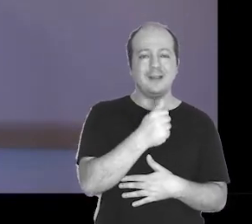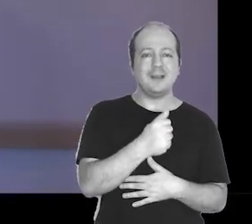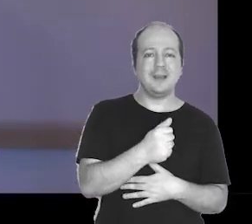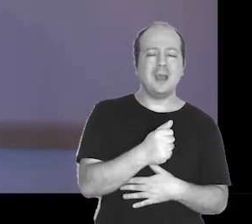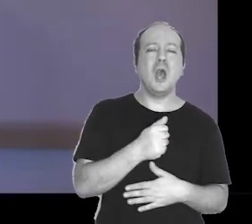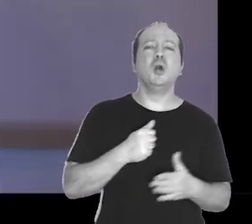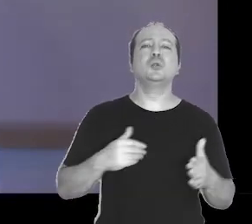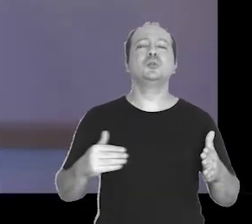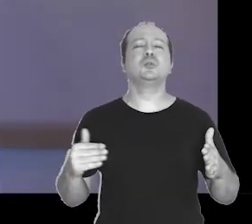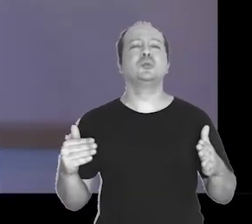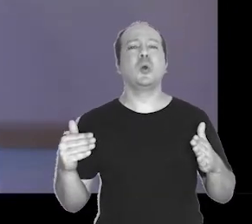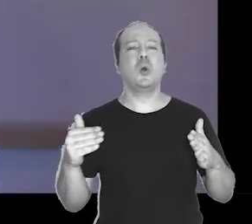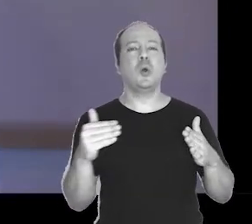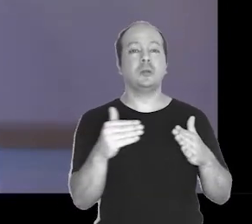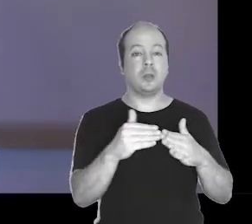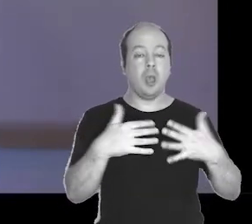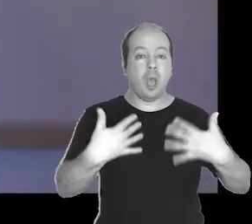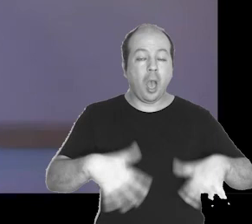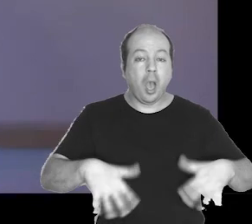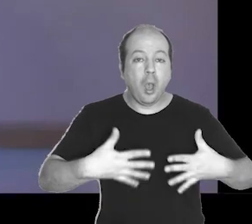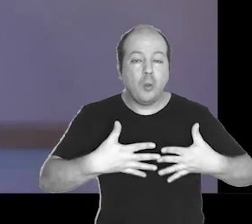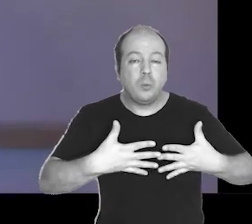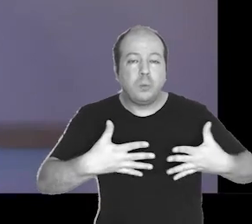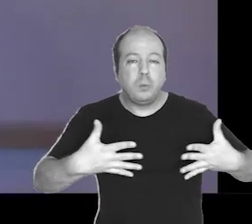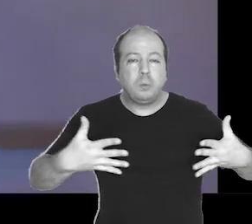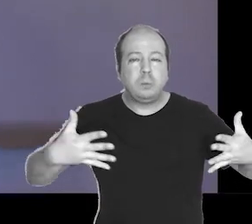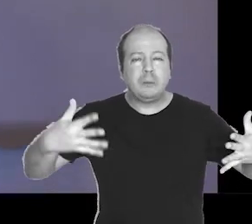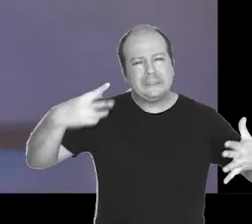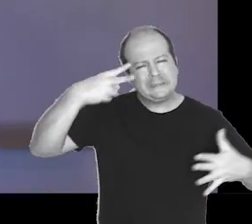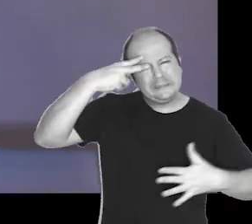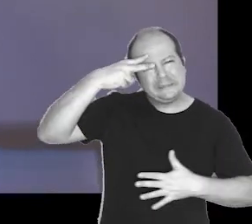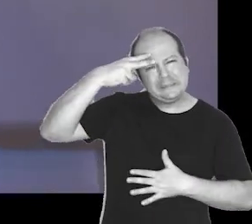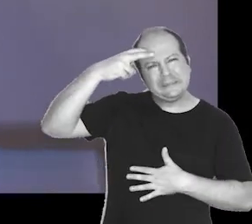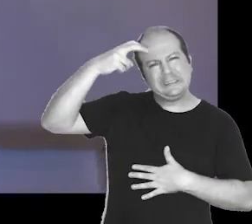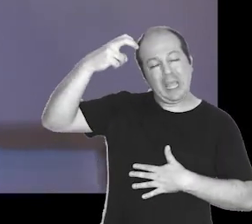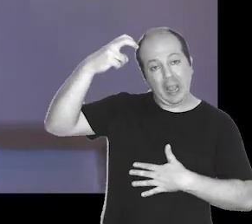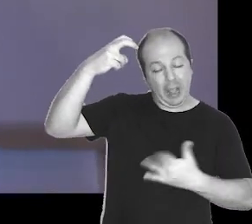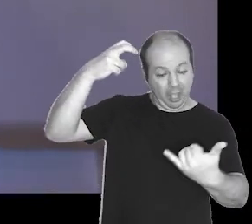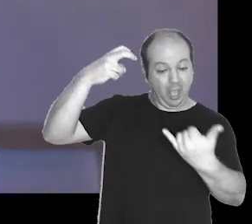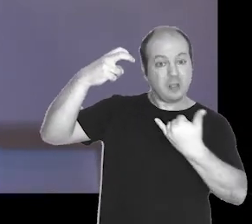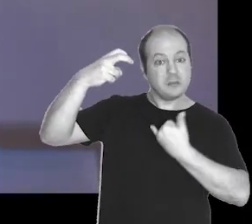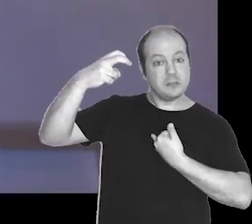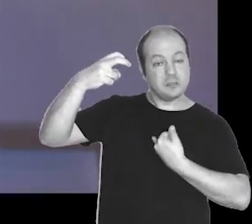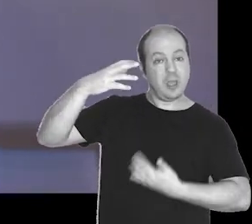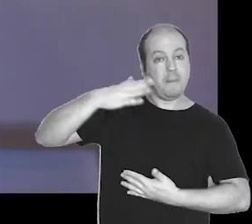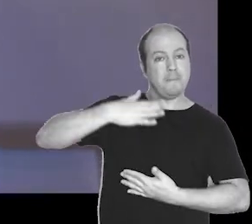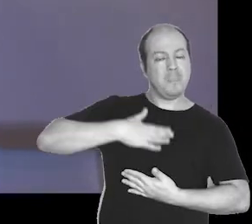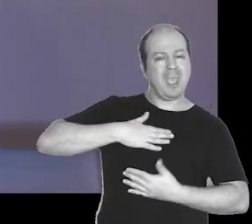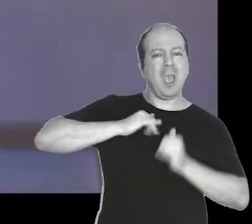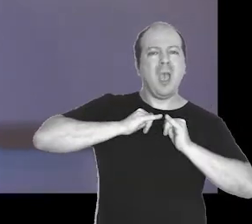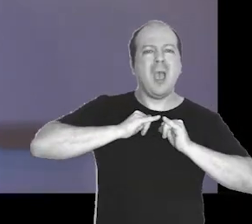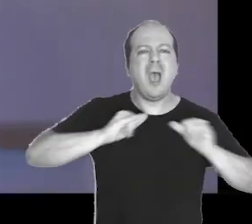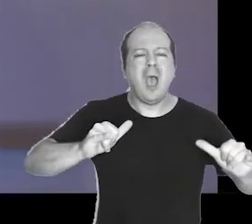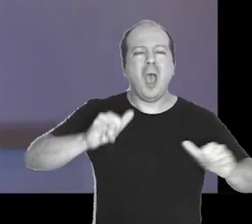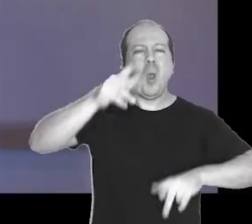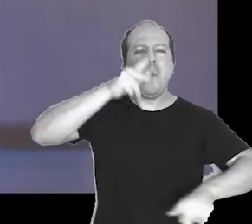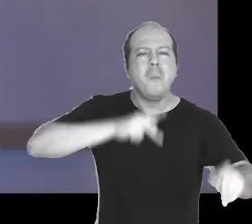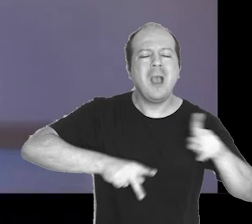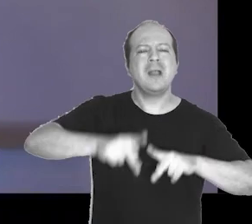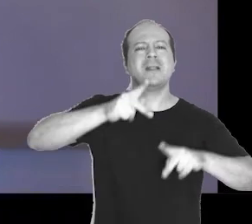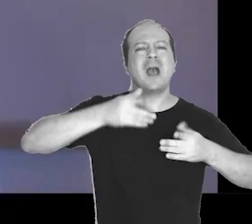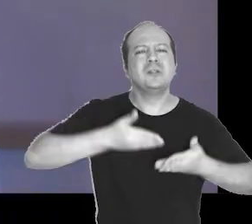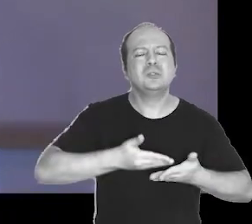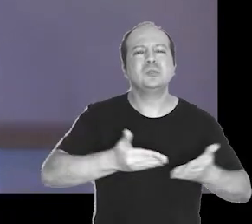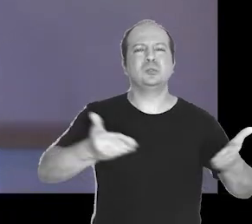E toda a grandiosidade do seu gênio diz a mim e a toda a humanidade que